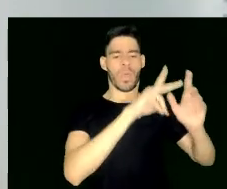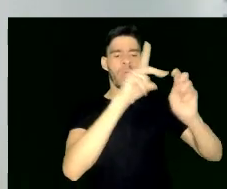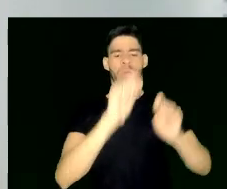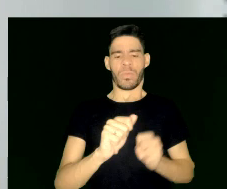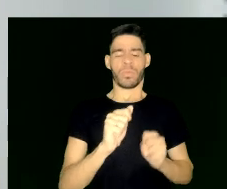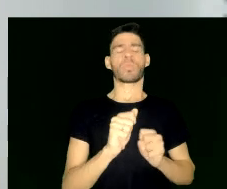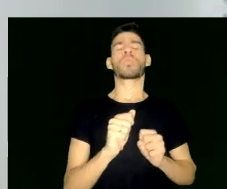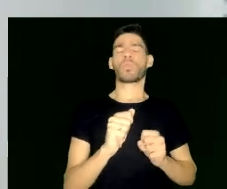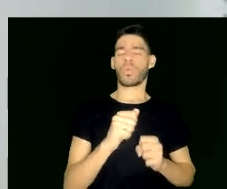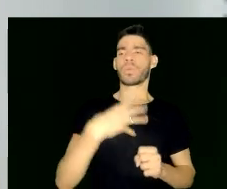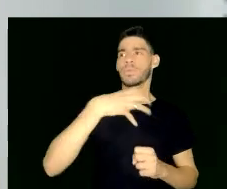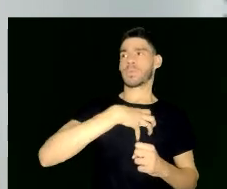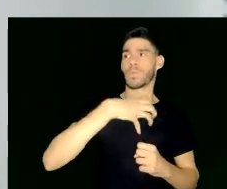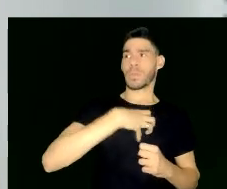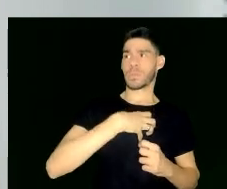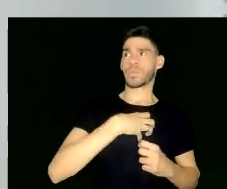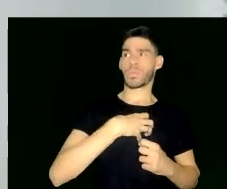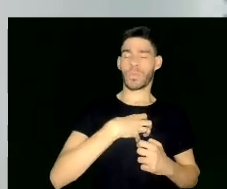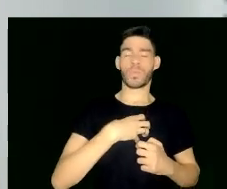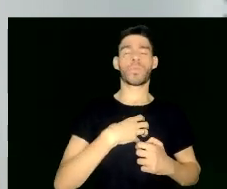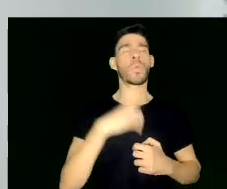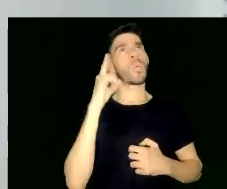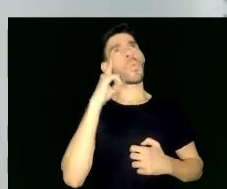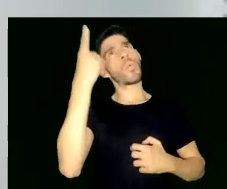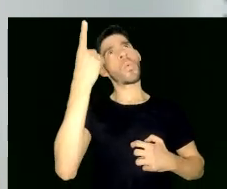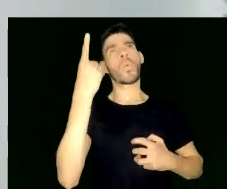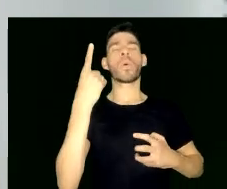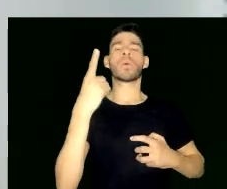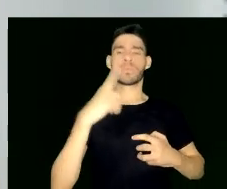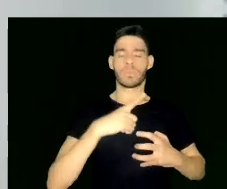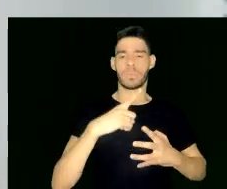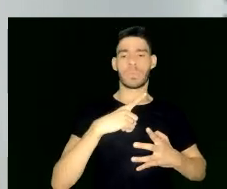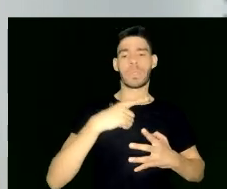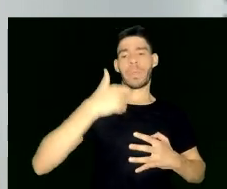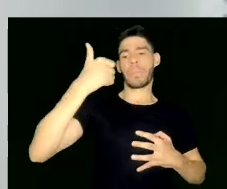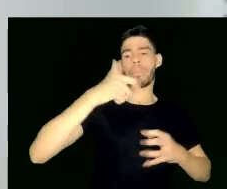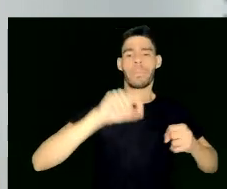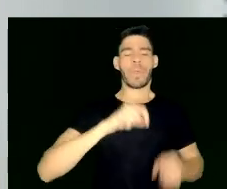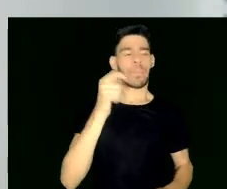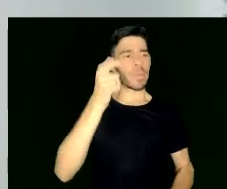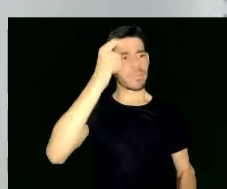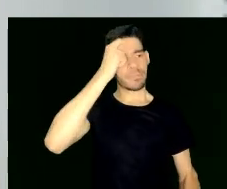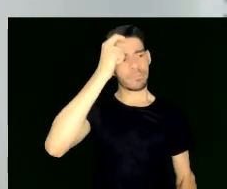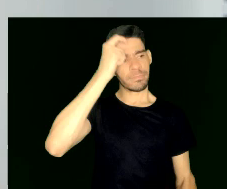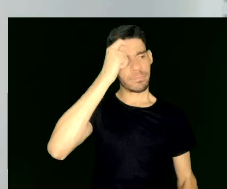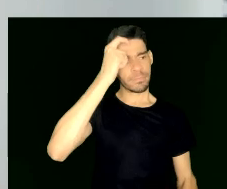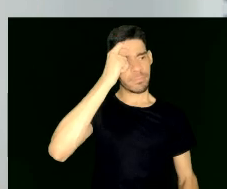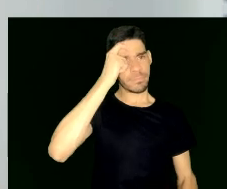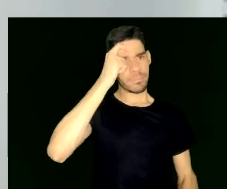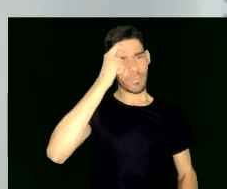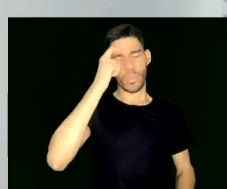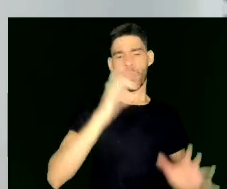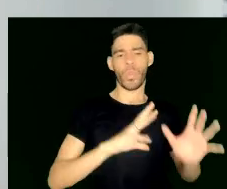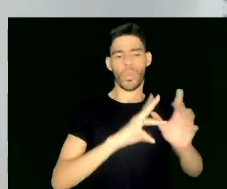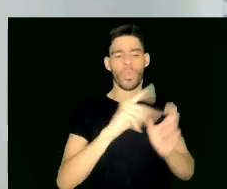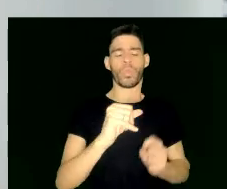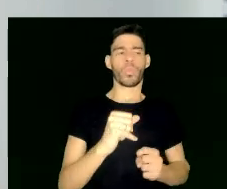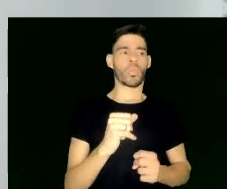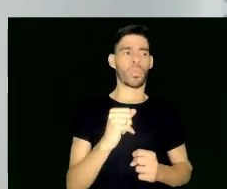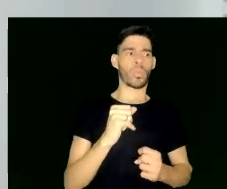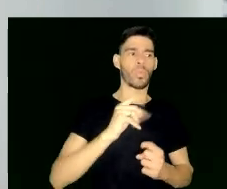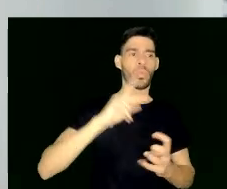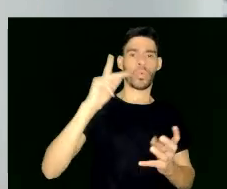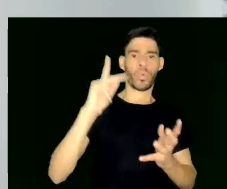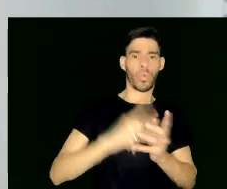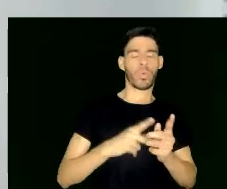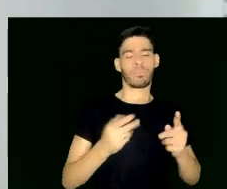portanto, de todas as realidades ou ideologias. O primeiro passo é ter consciência de todas essas